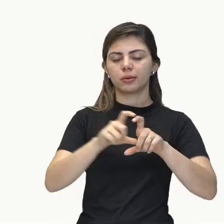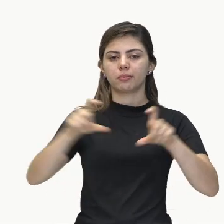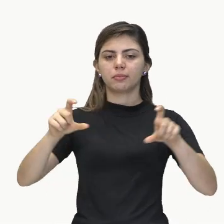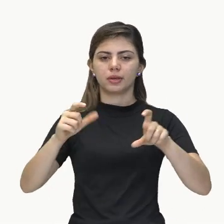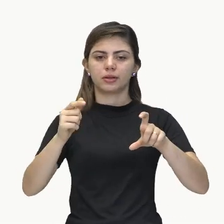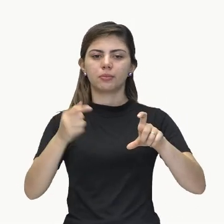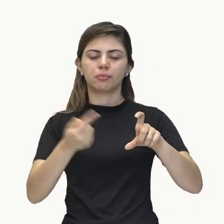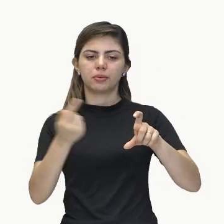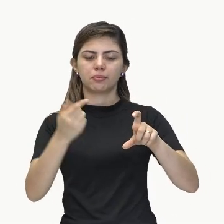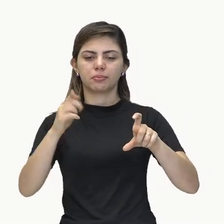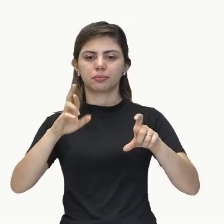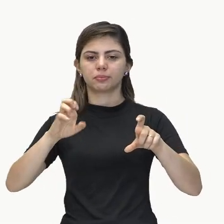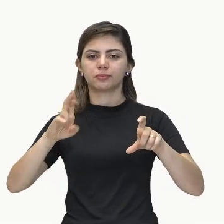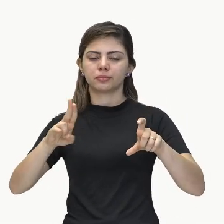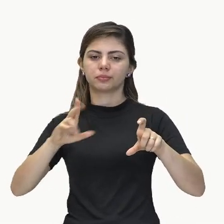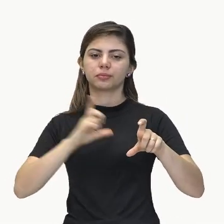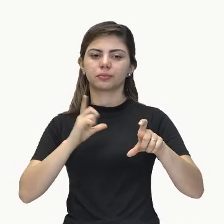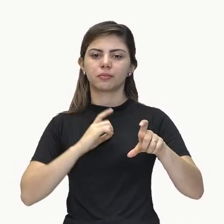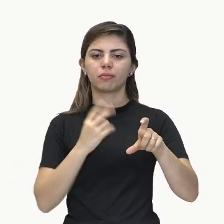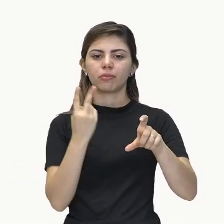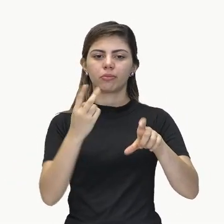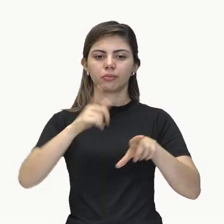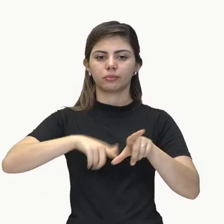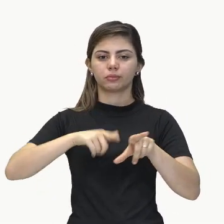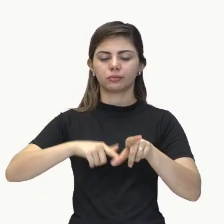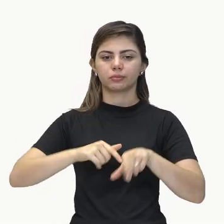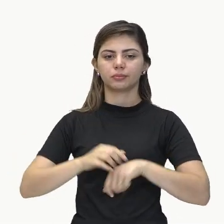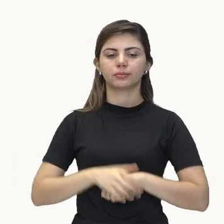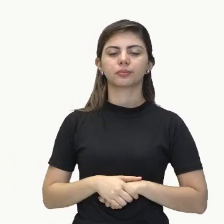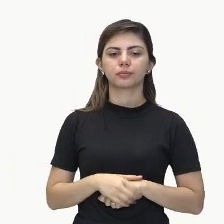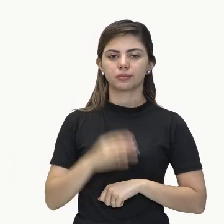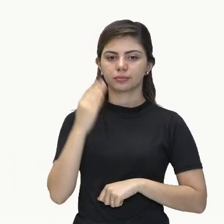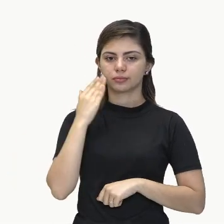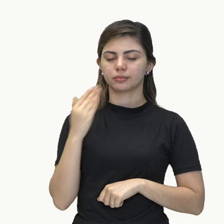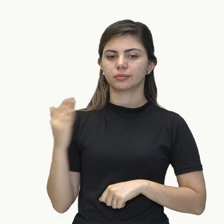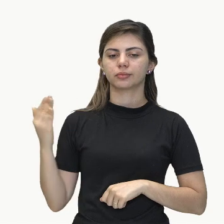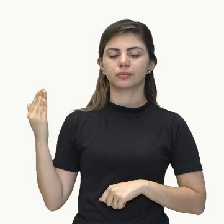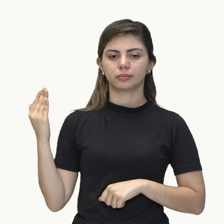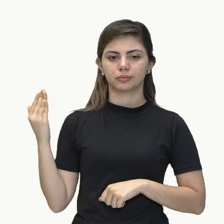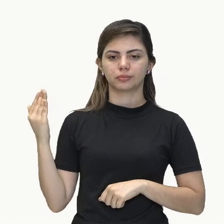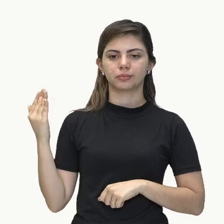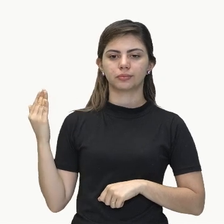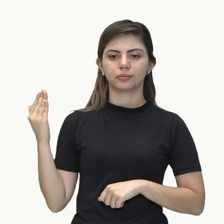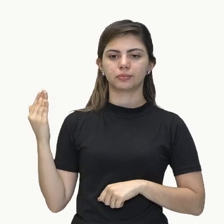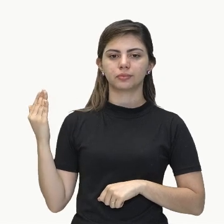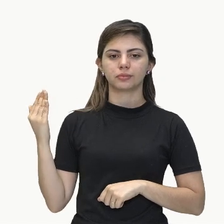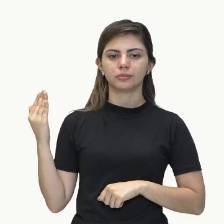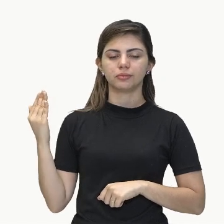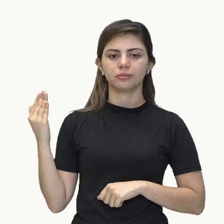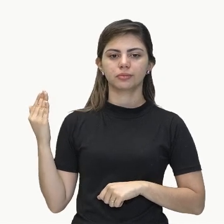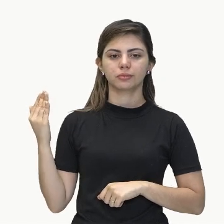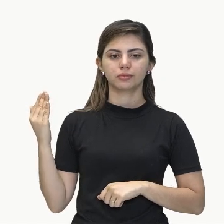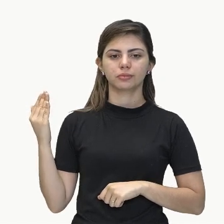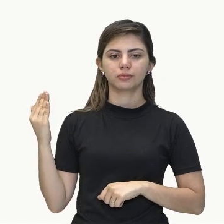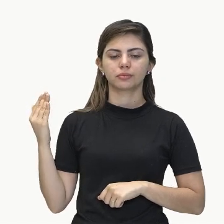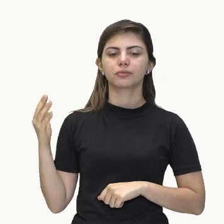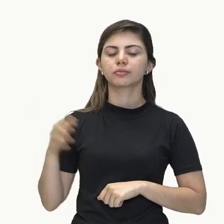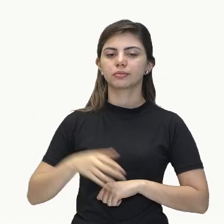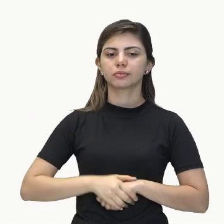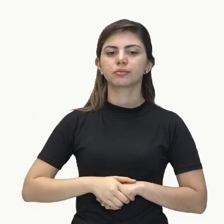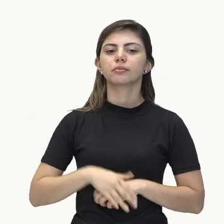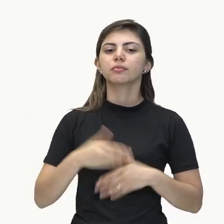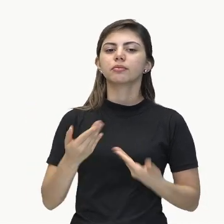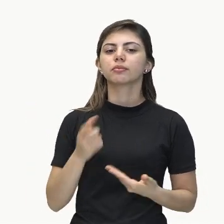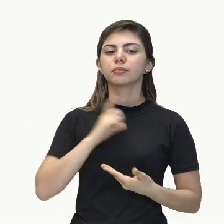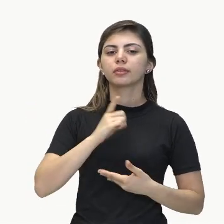incógnitas, tá? Então, aqui nós temos, ó, duas equações do primeiro grau e as nossas equações